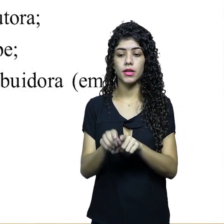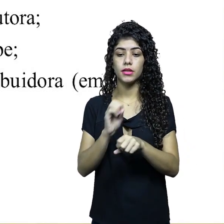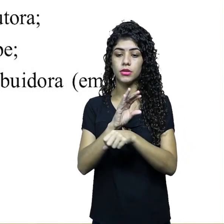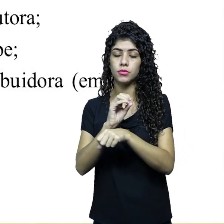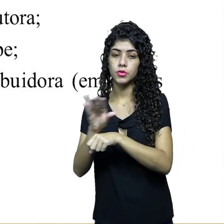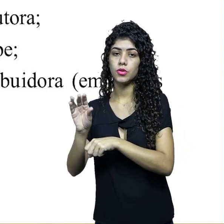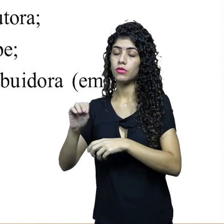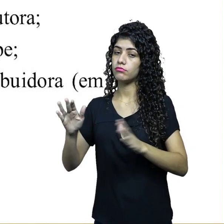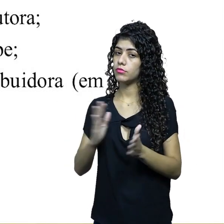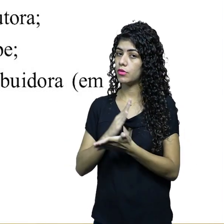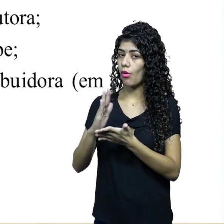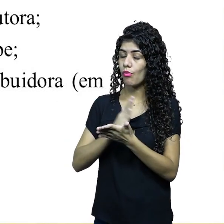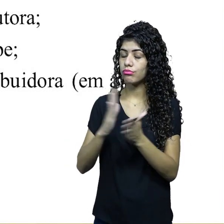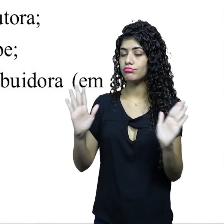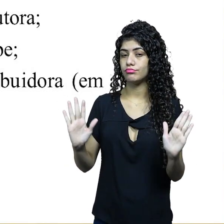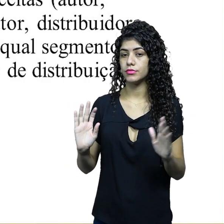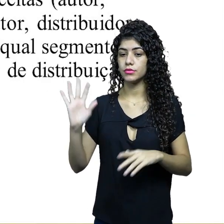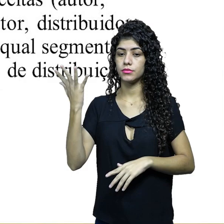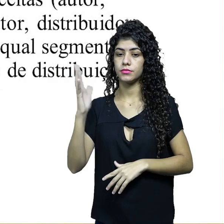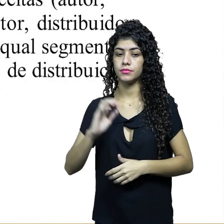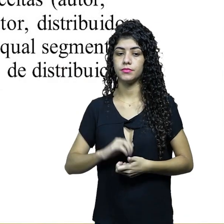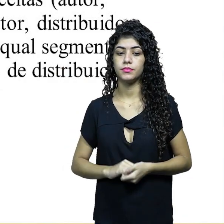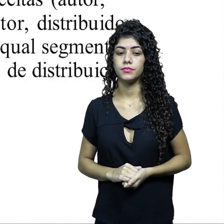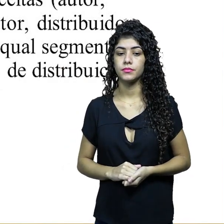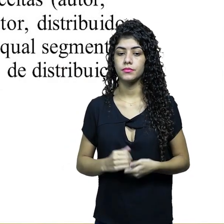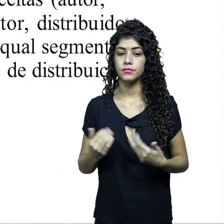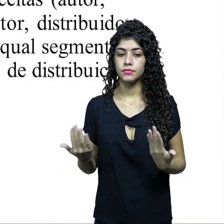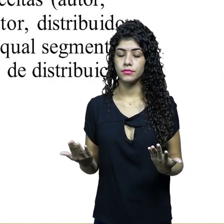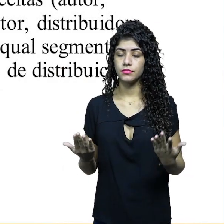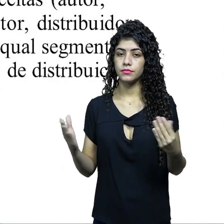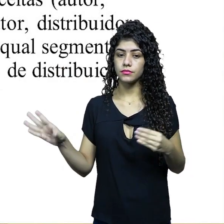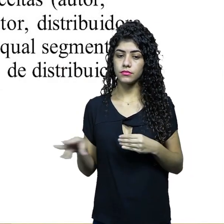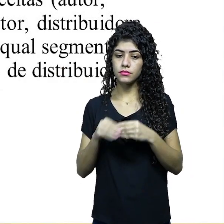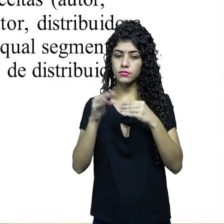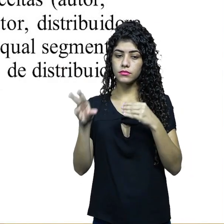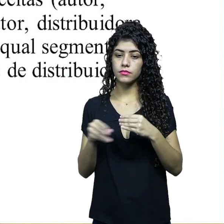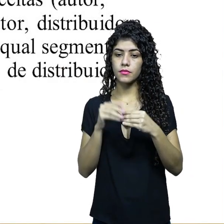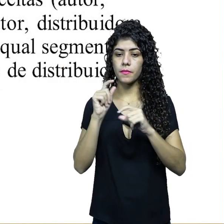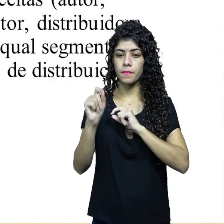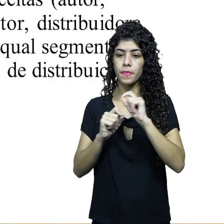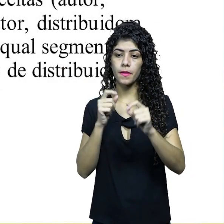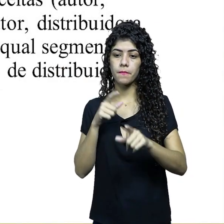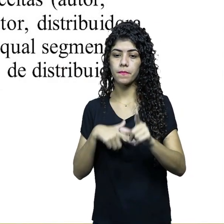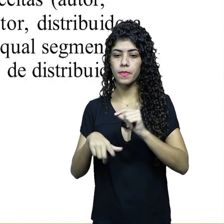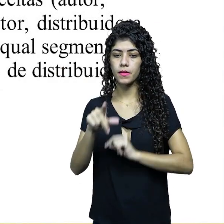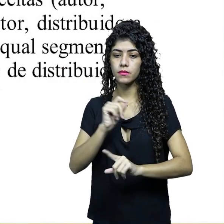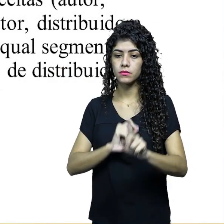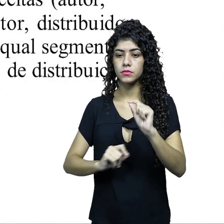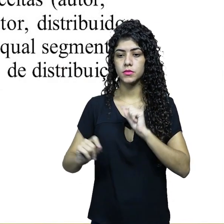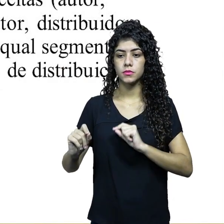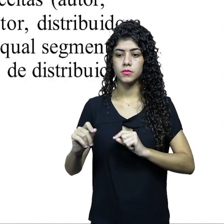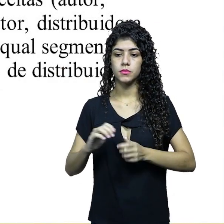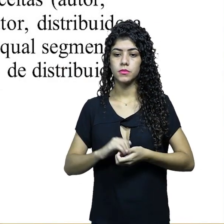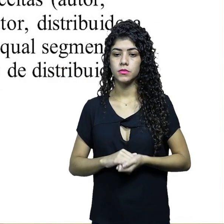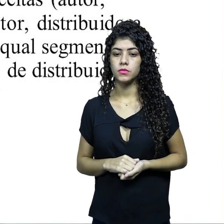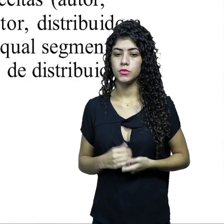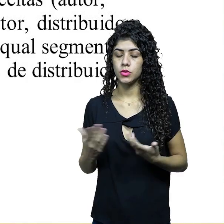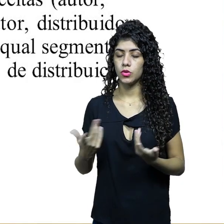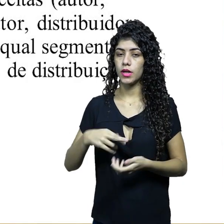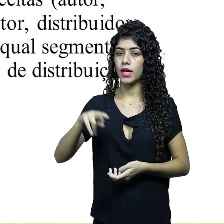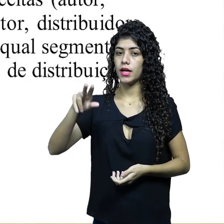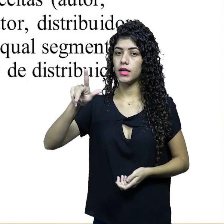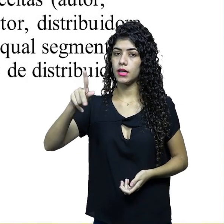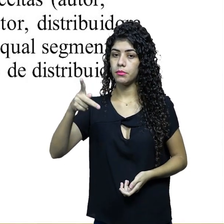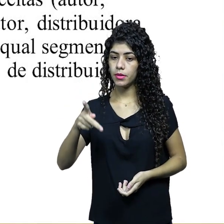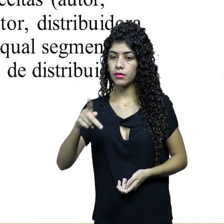da distribuidora, em alguns casos. Composição de receitas. É a discriminação das participações sobre a receita líquida